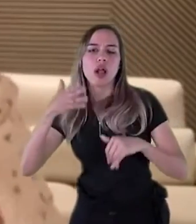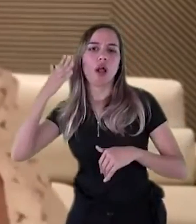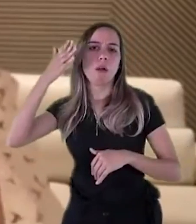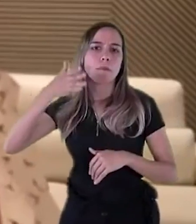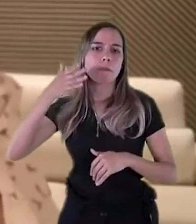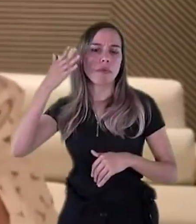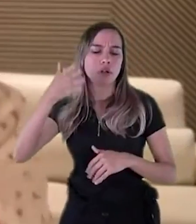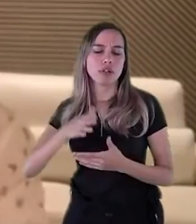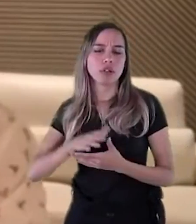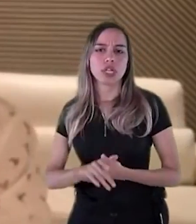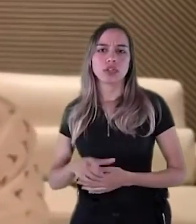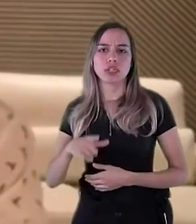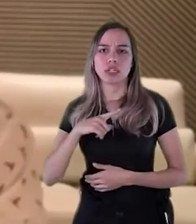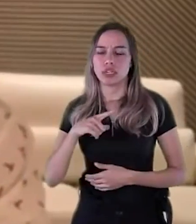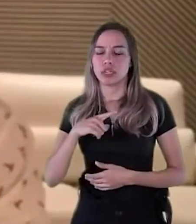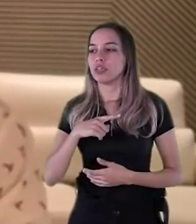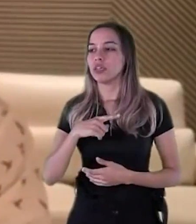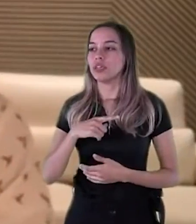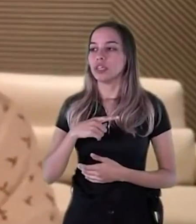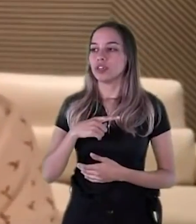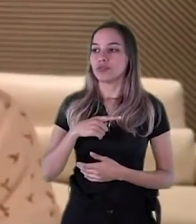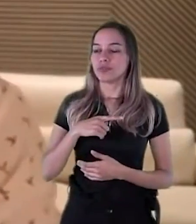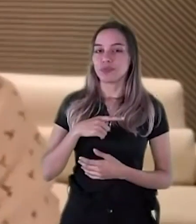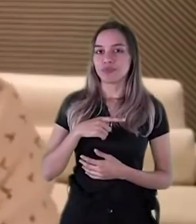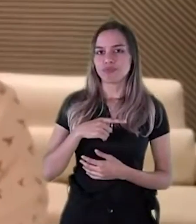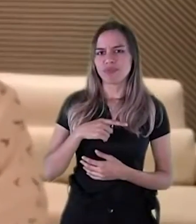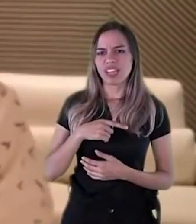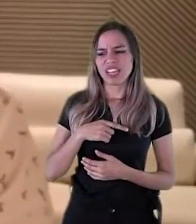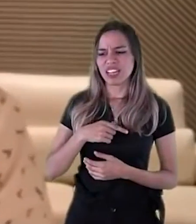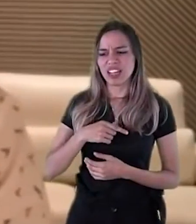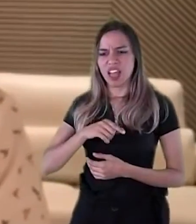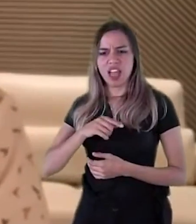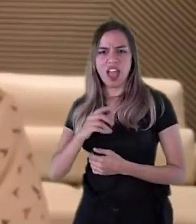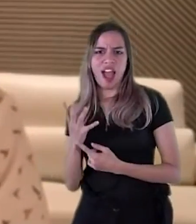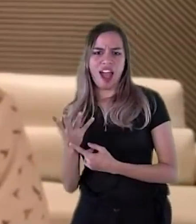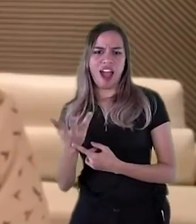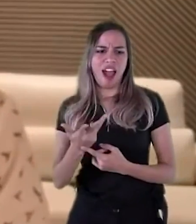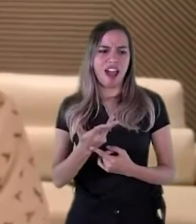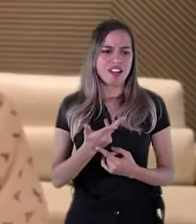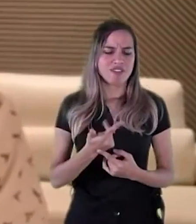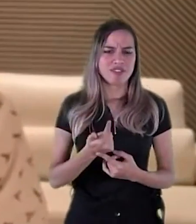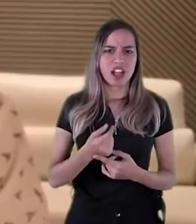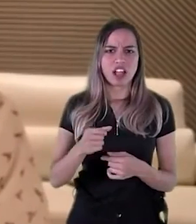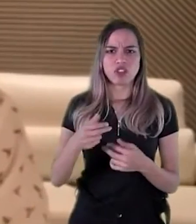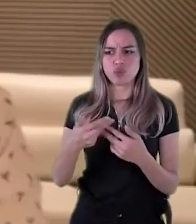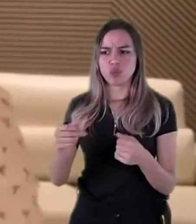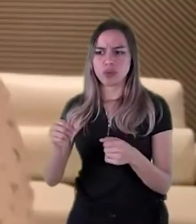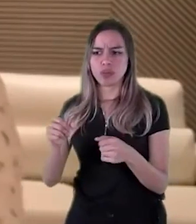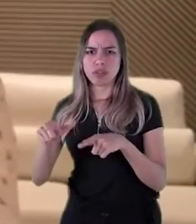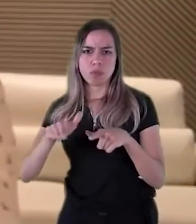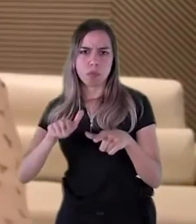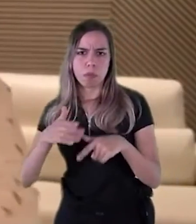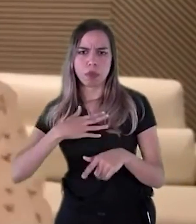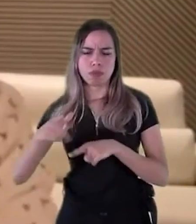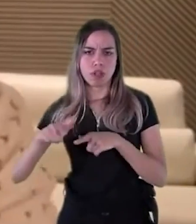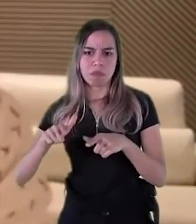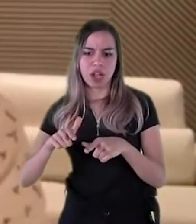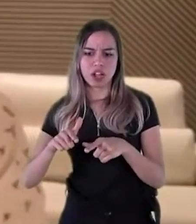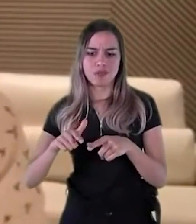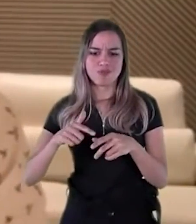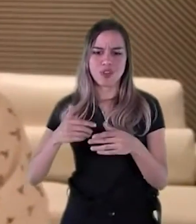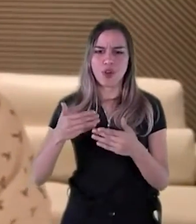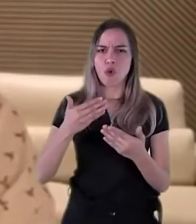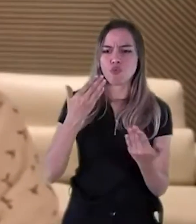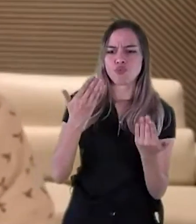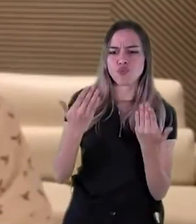Mas aquilo ali não é nada perto do que realmente a arte é na minha vida. A arte está aqui em